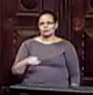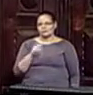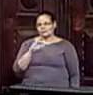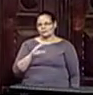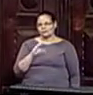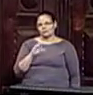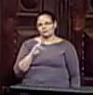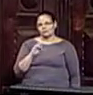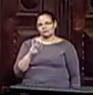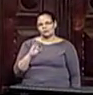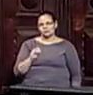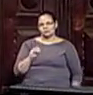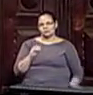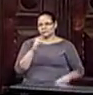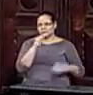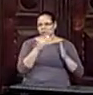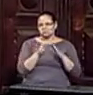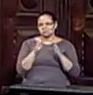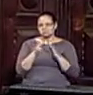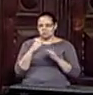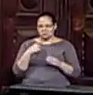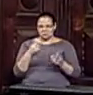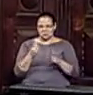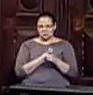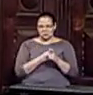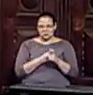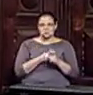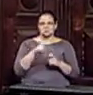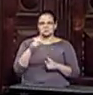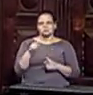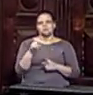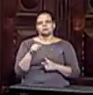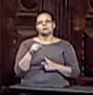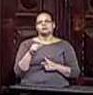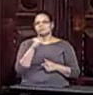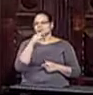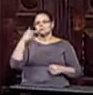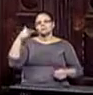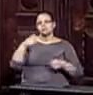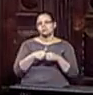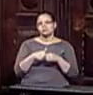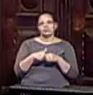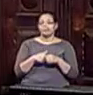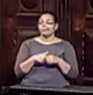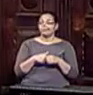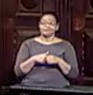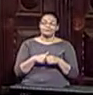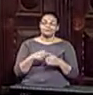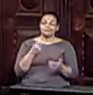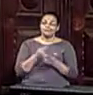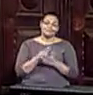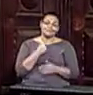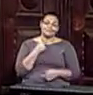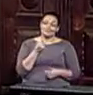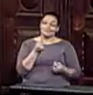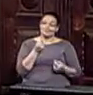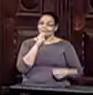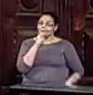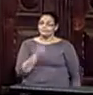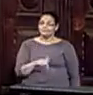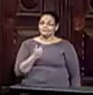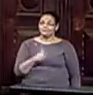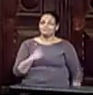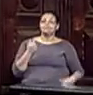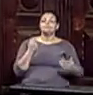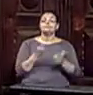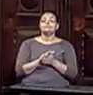tributário. Você deve ao fornecedor de combustível, não pode pagar, vai